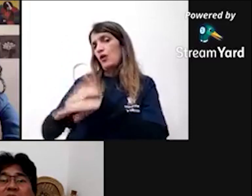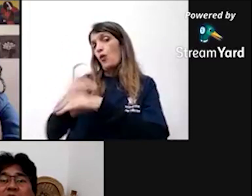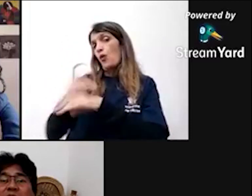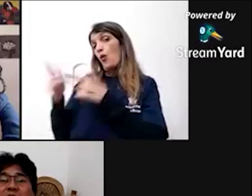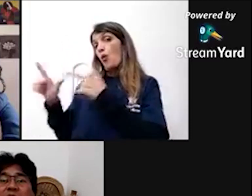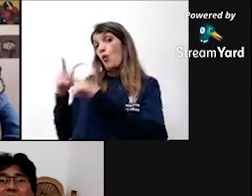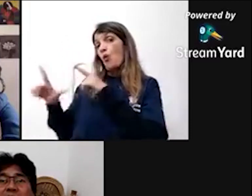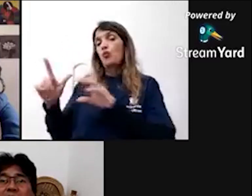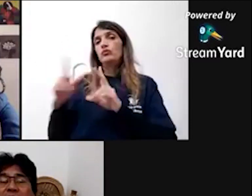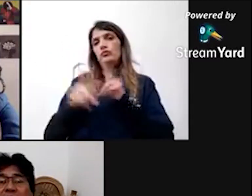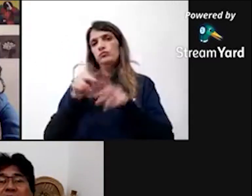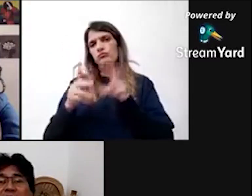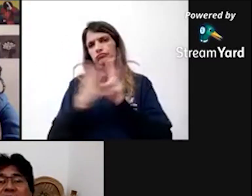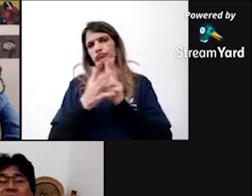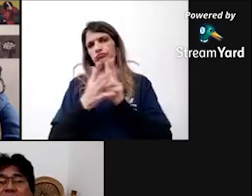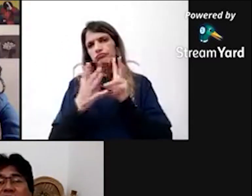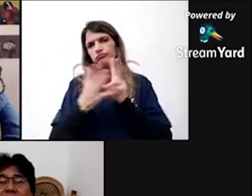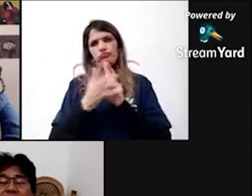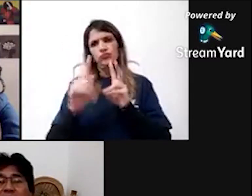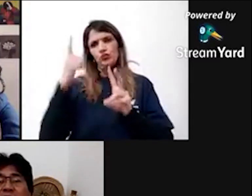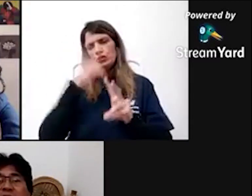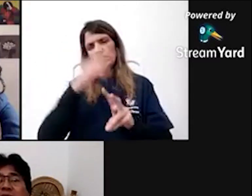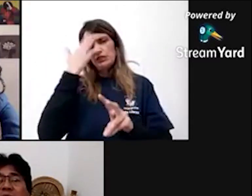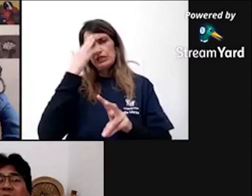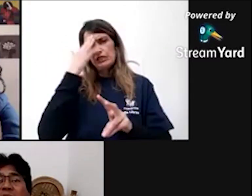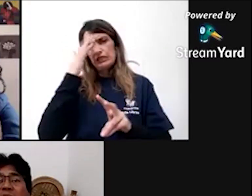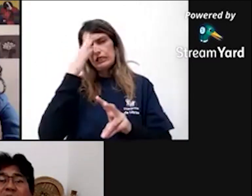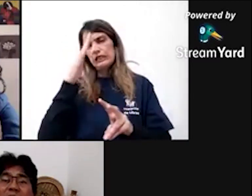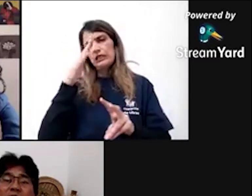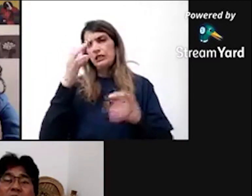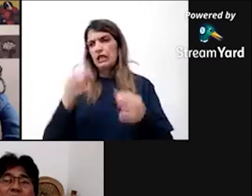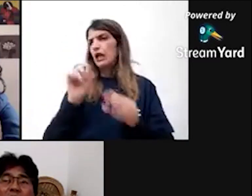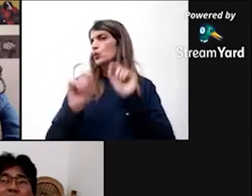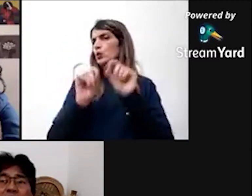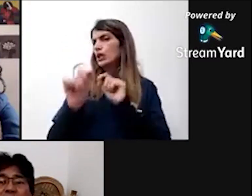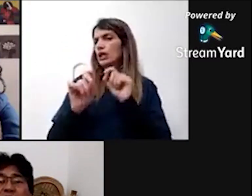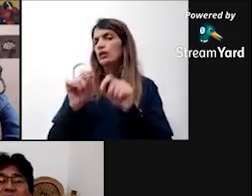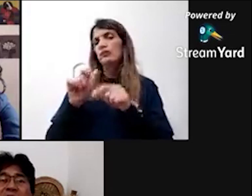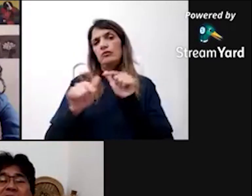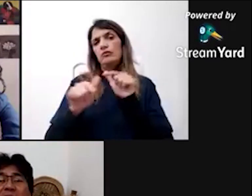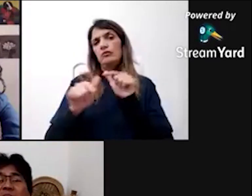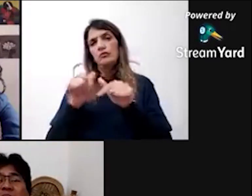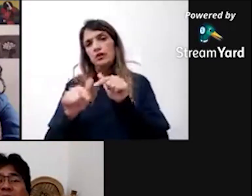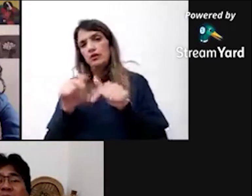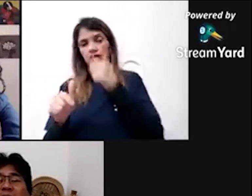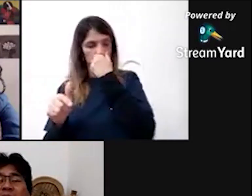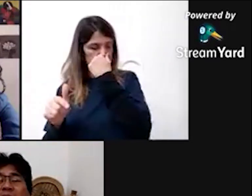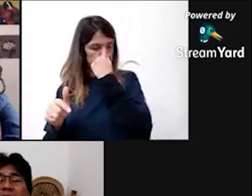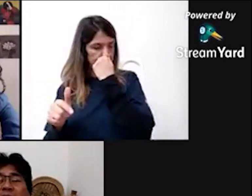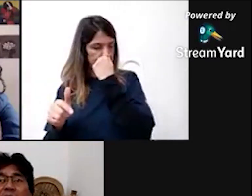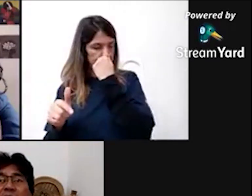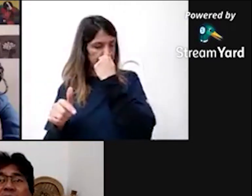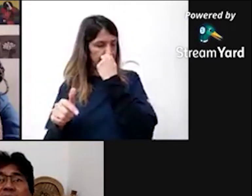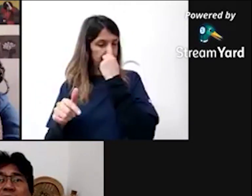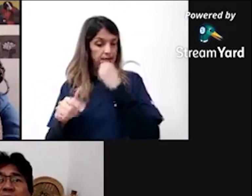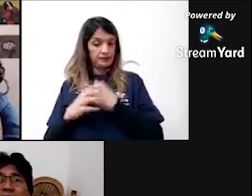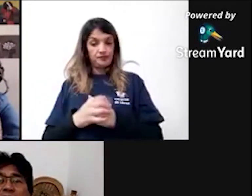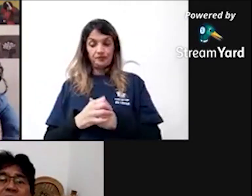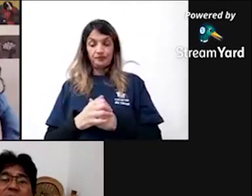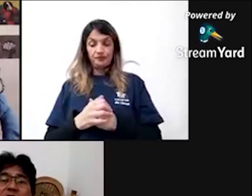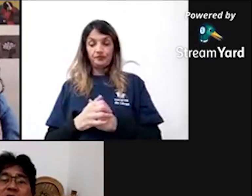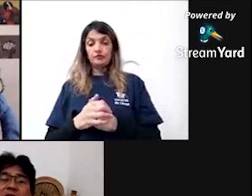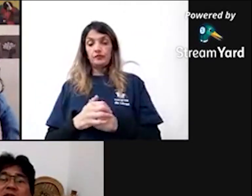conseguiram, talvez, entender direito o que era esse trabalho, ou não sei. E